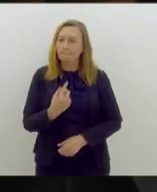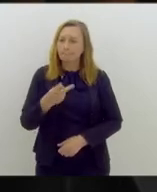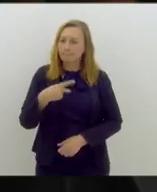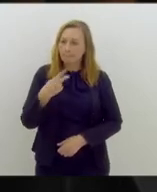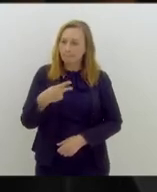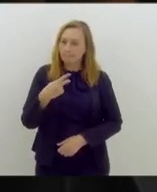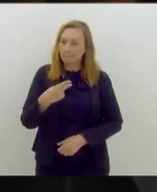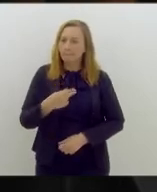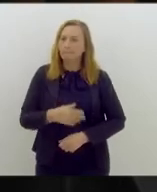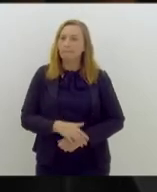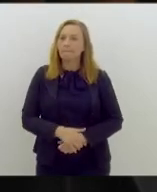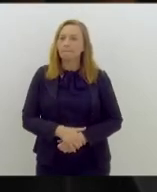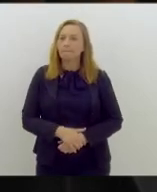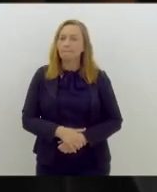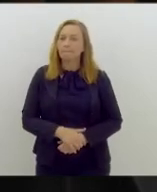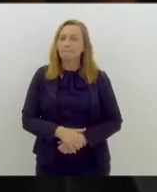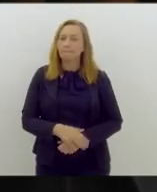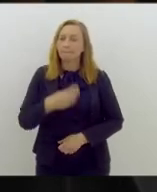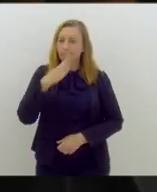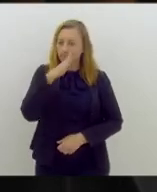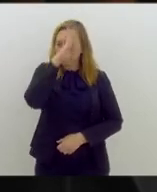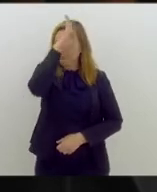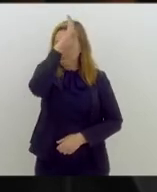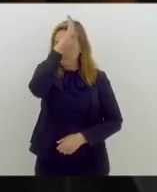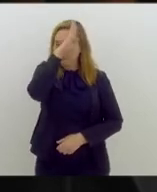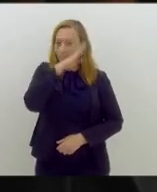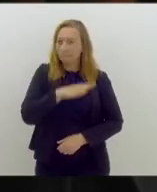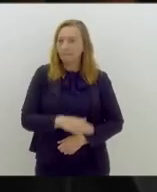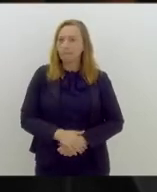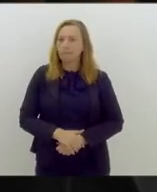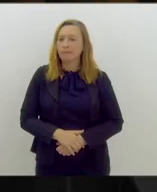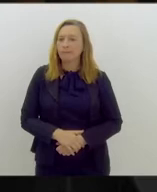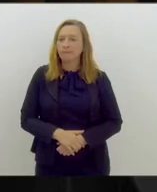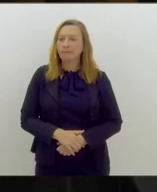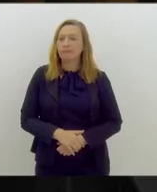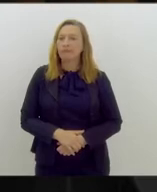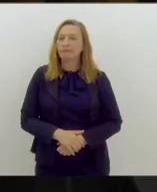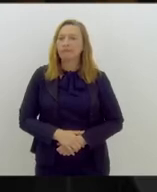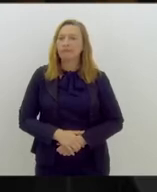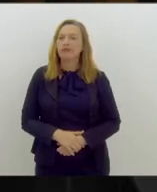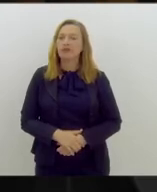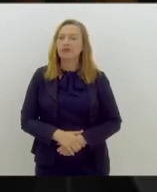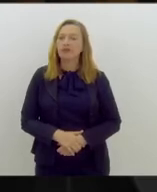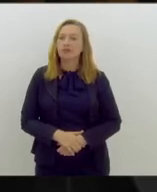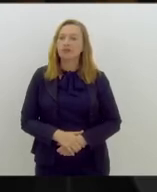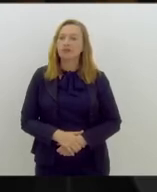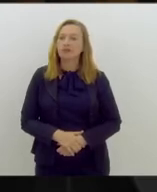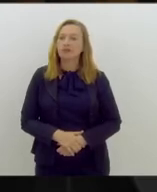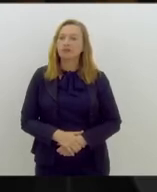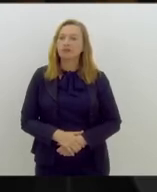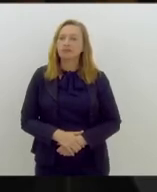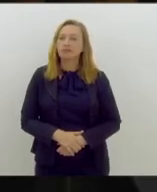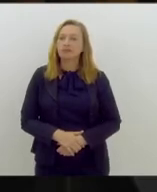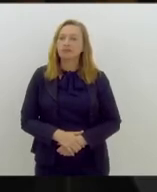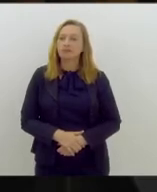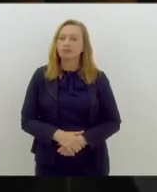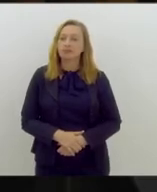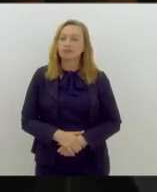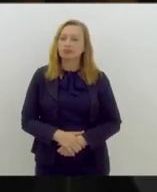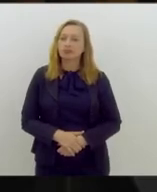de bolsonaristas de raiz que é